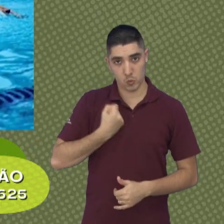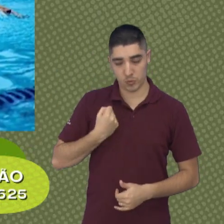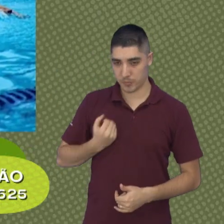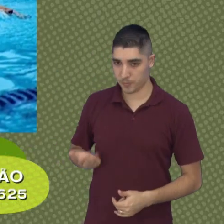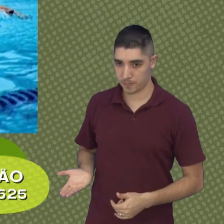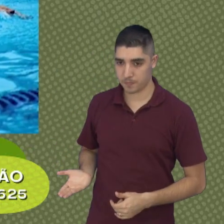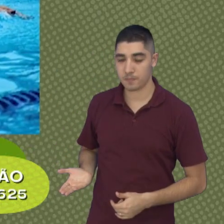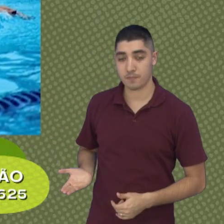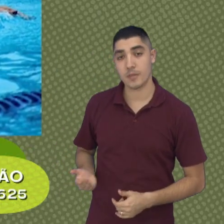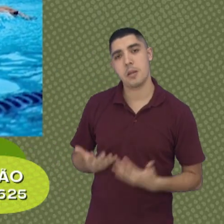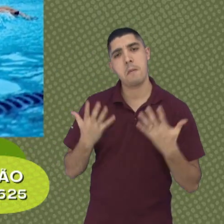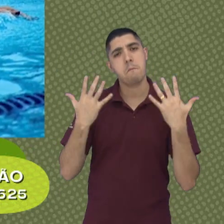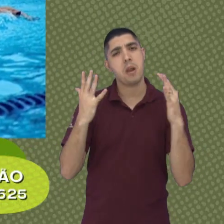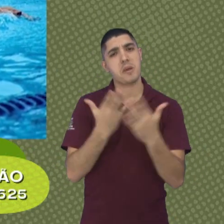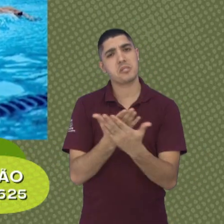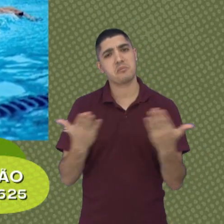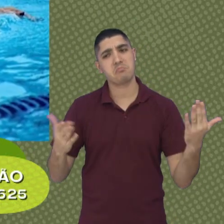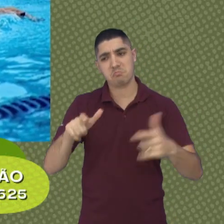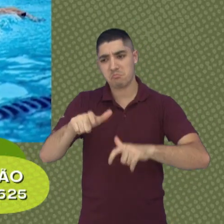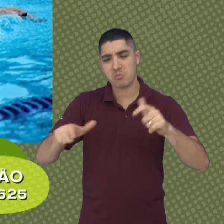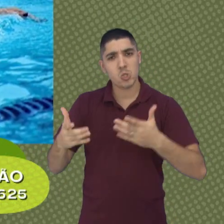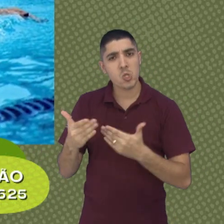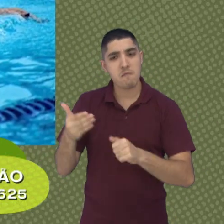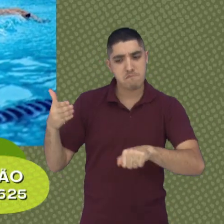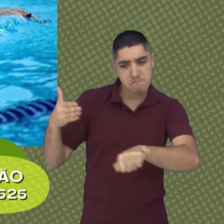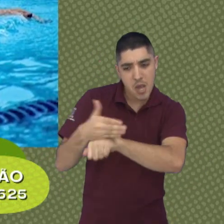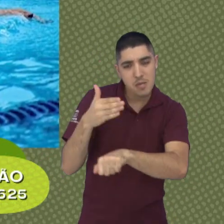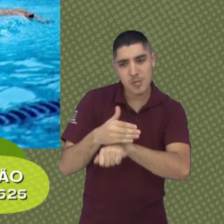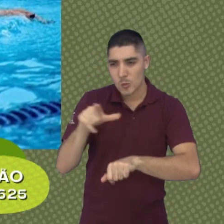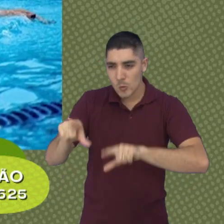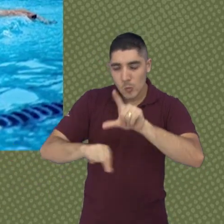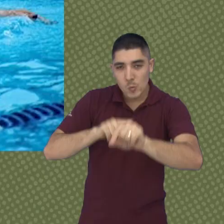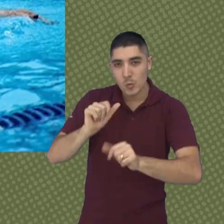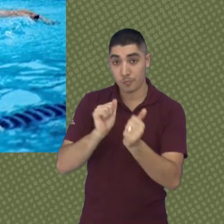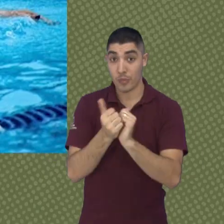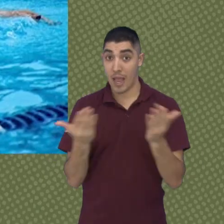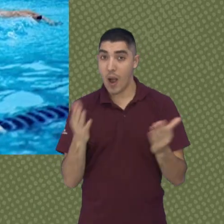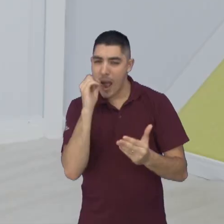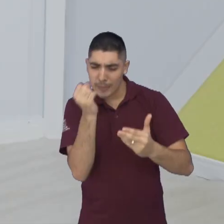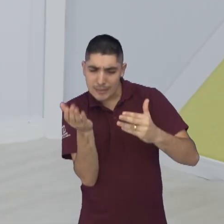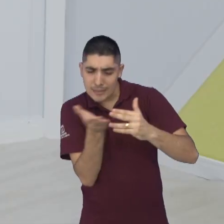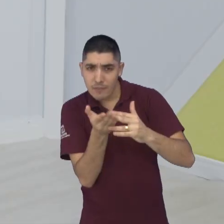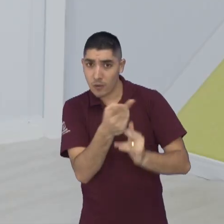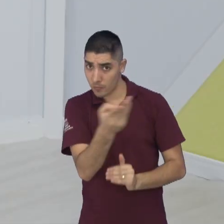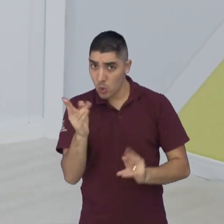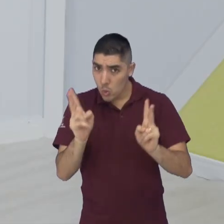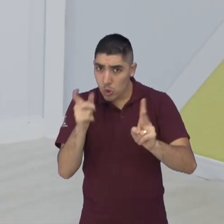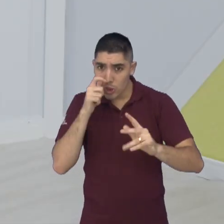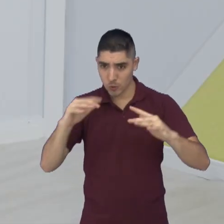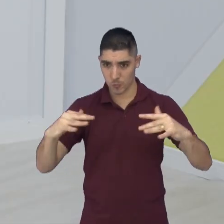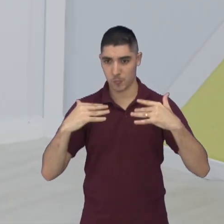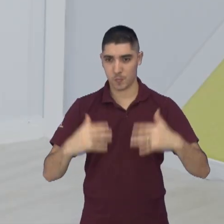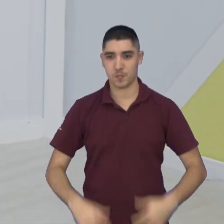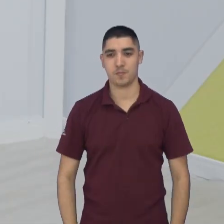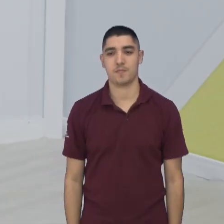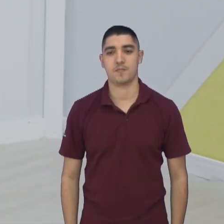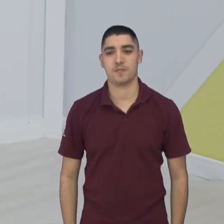8625. Parabéns para a molecada participando aí das seletivas. A gente vai para um rápido intervalo, não sai daí, voltamos já.